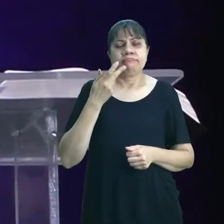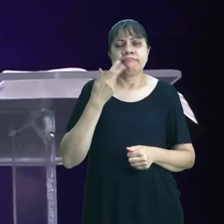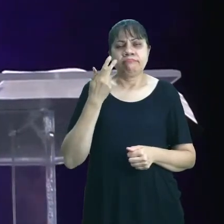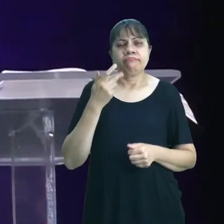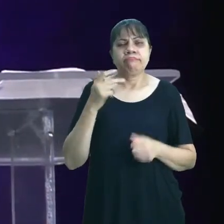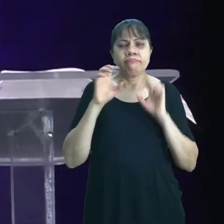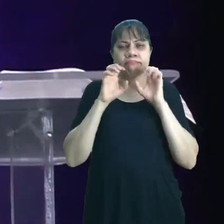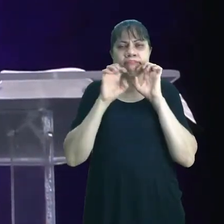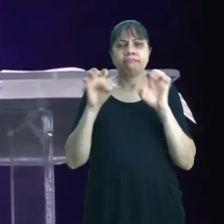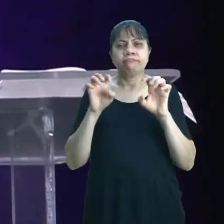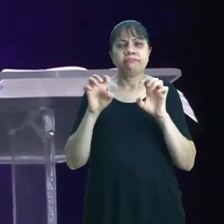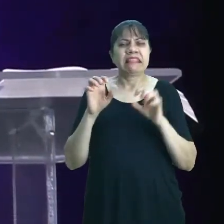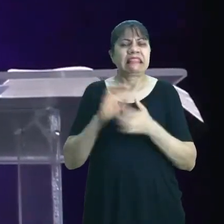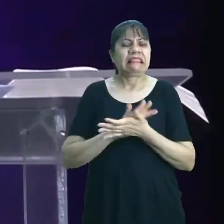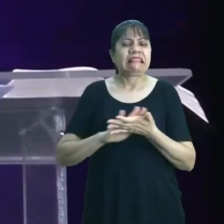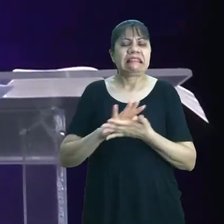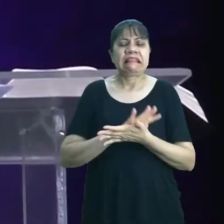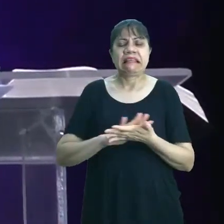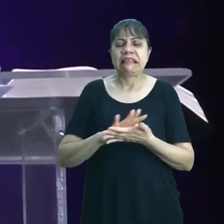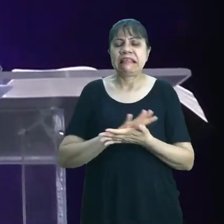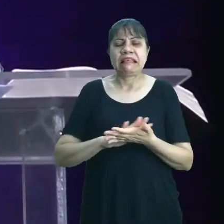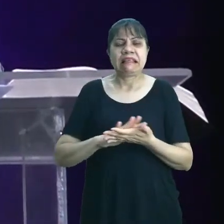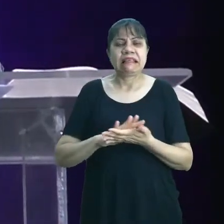Nada faz sentido, tudo é vaidade.